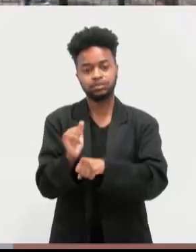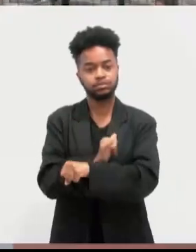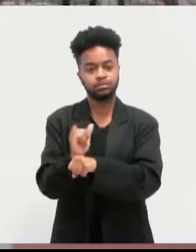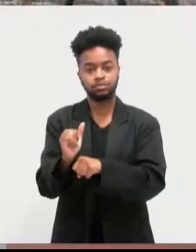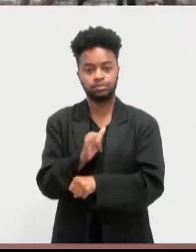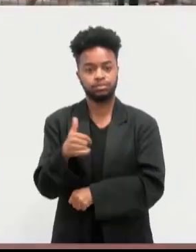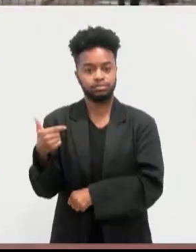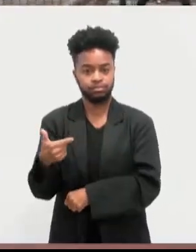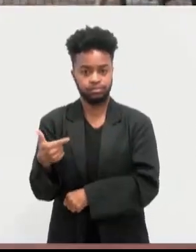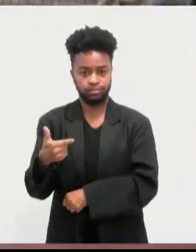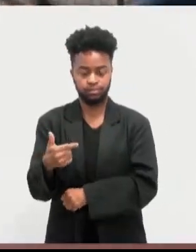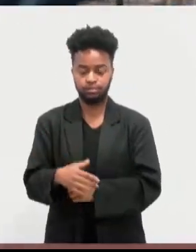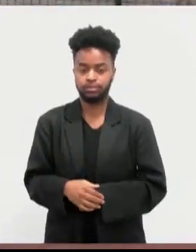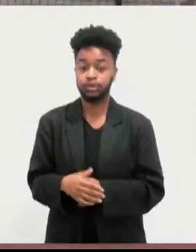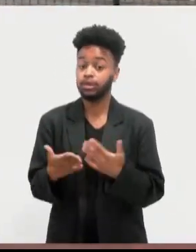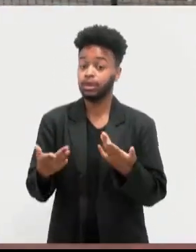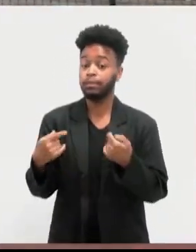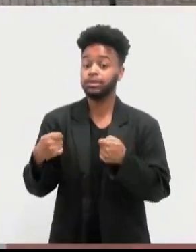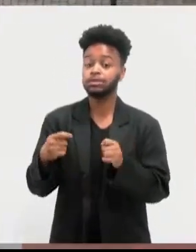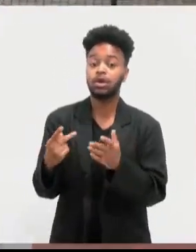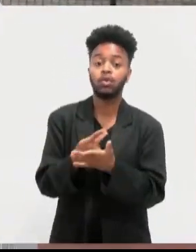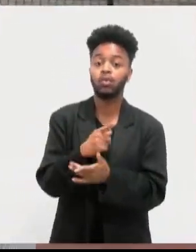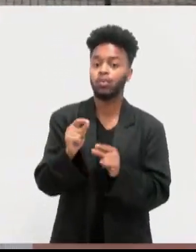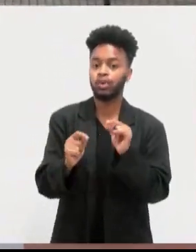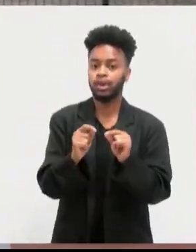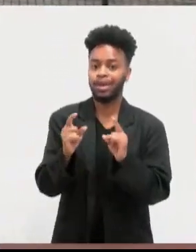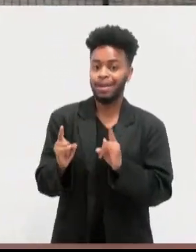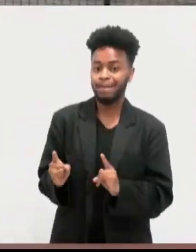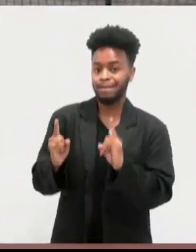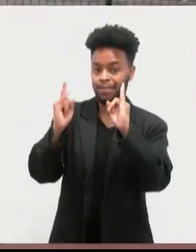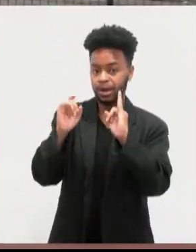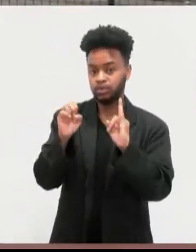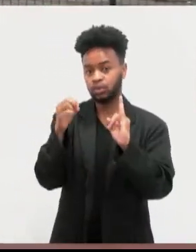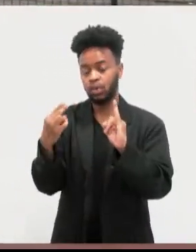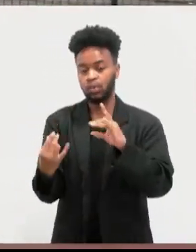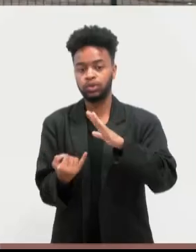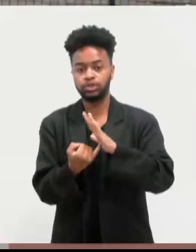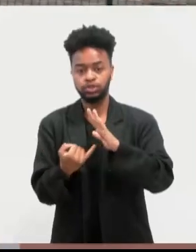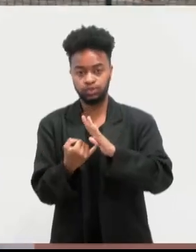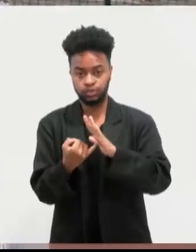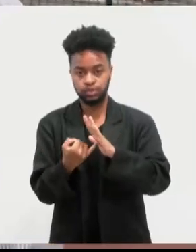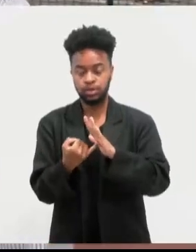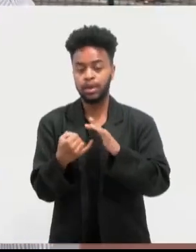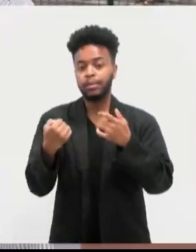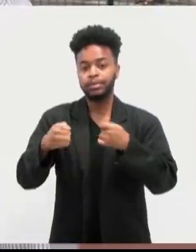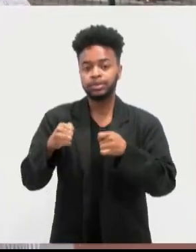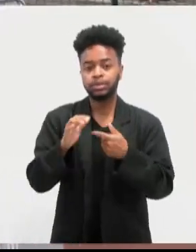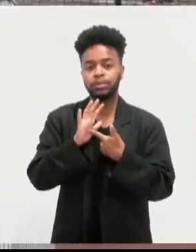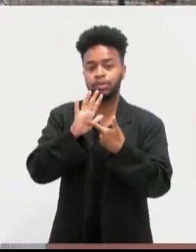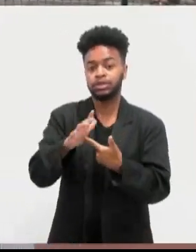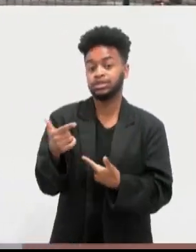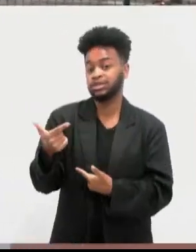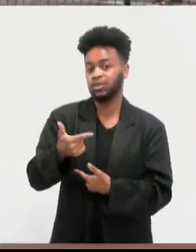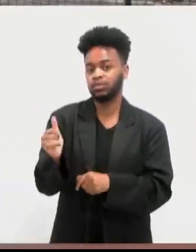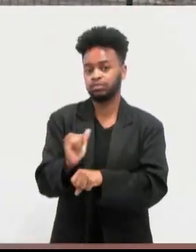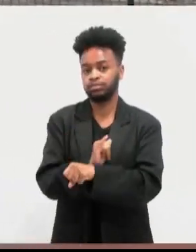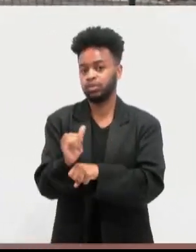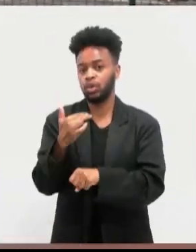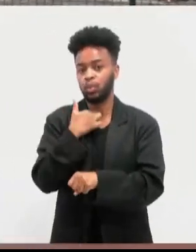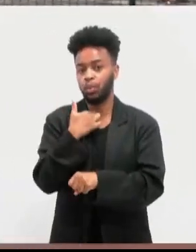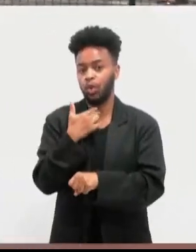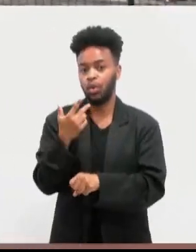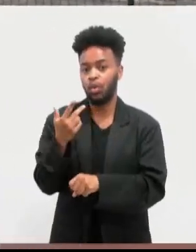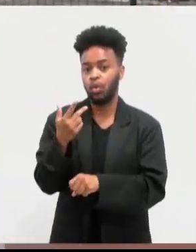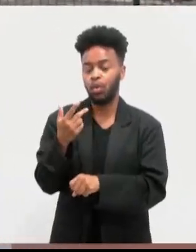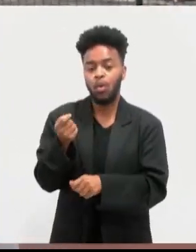B. Então o que precisa acontecer? O prédio ou a instituição de ensino tem que dar uma segunda opção. Você não pode ser obrigado